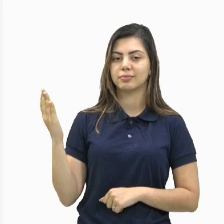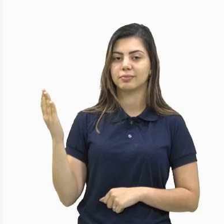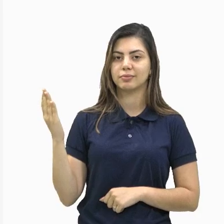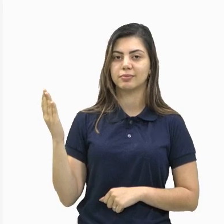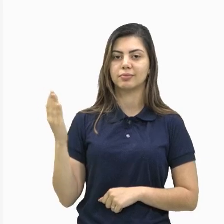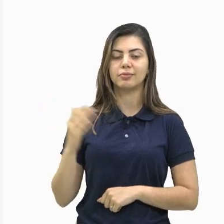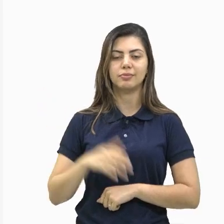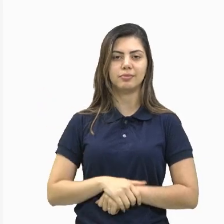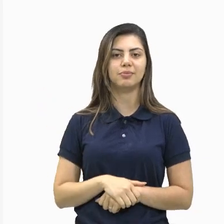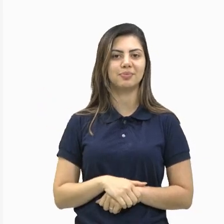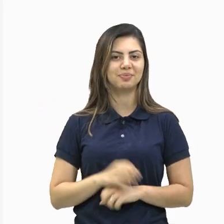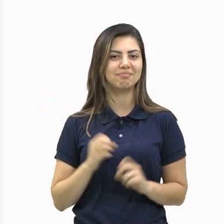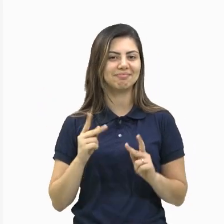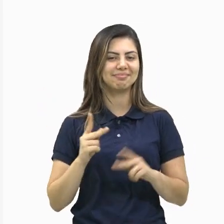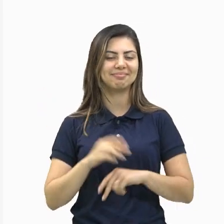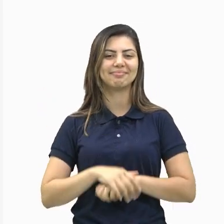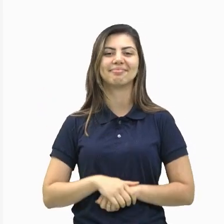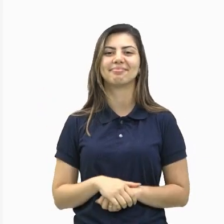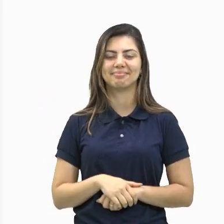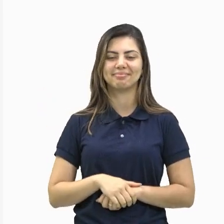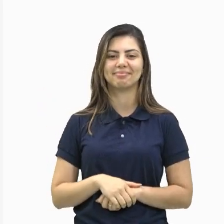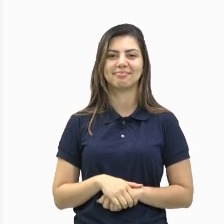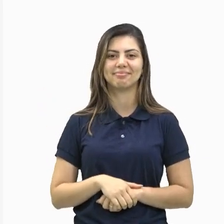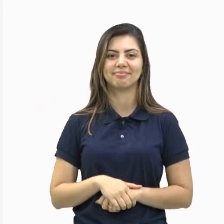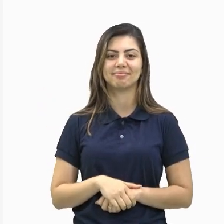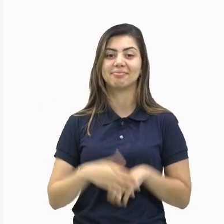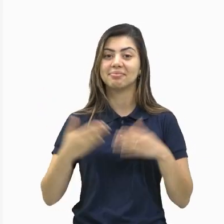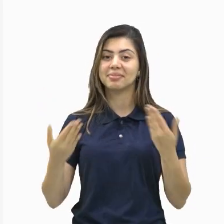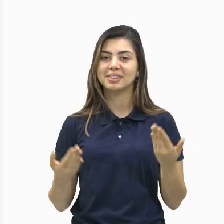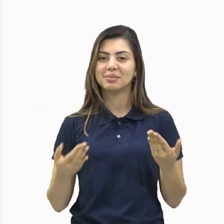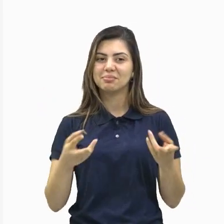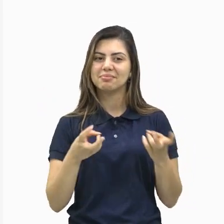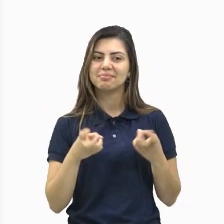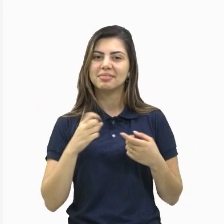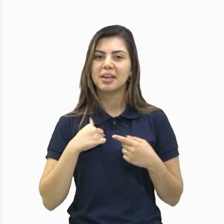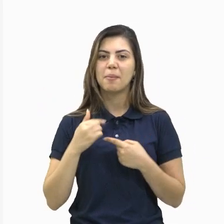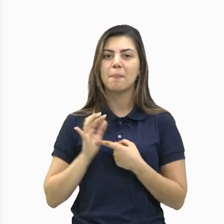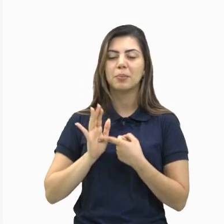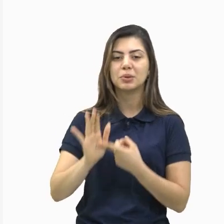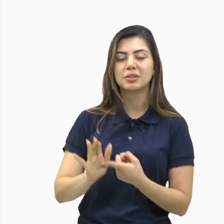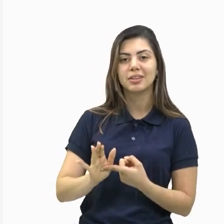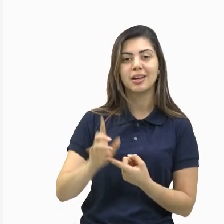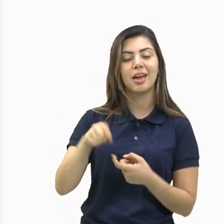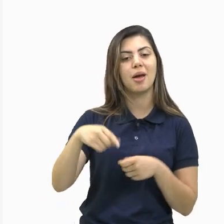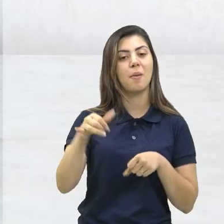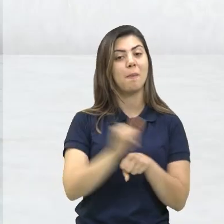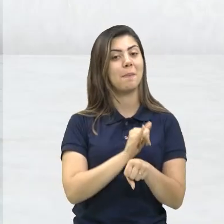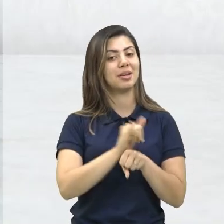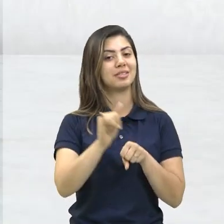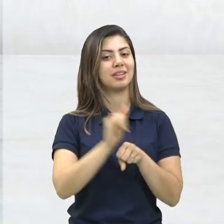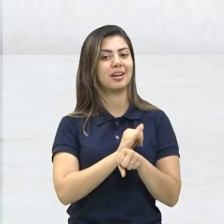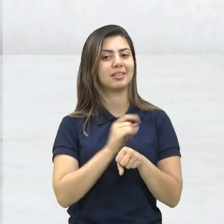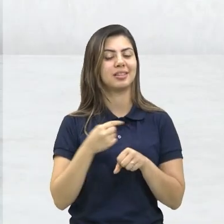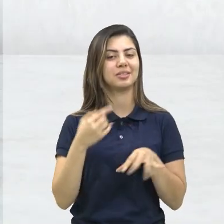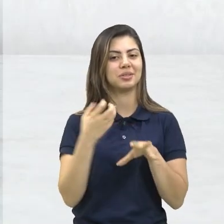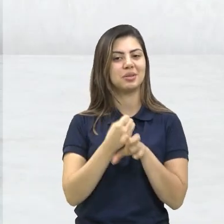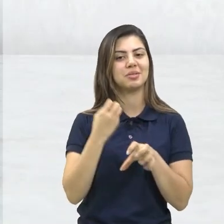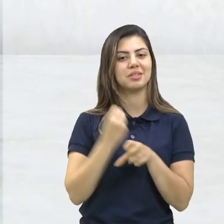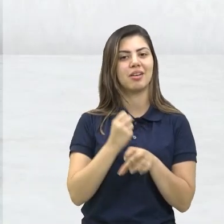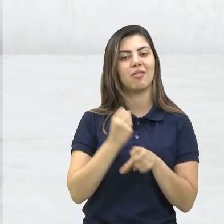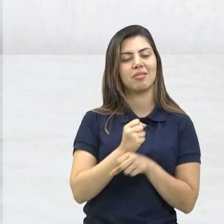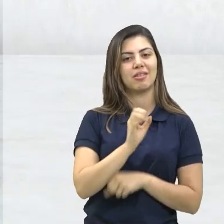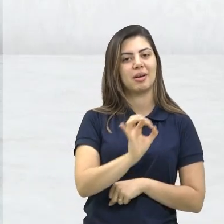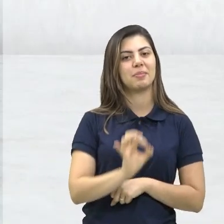65,52. Tudo bem? Bom, o que eu mostrei para você aqui? Ó? Mostrei uma maneira, certo? Da gente calcular,